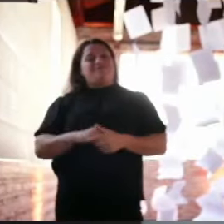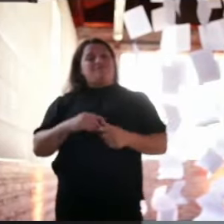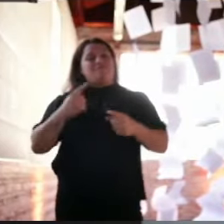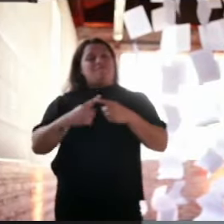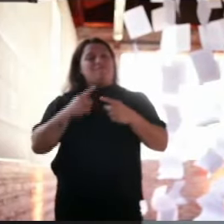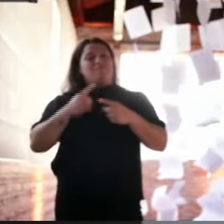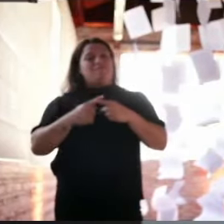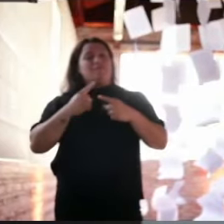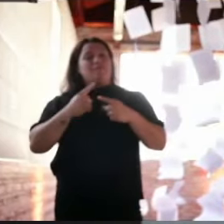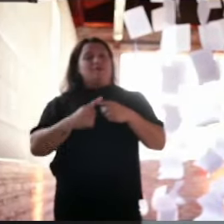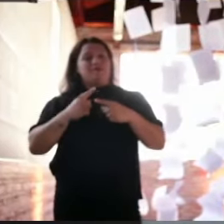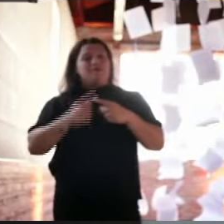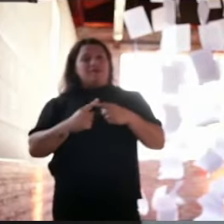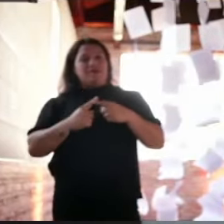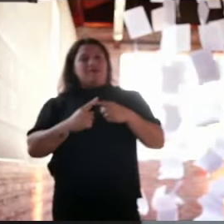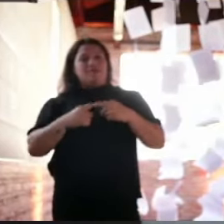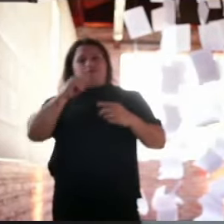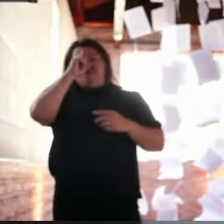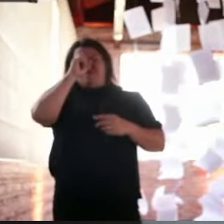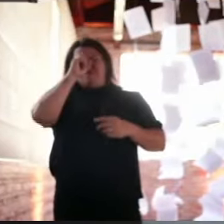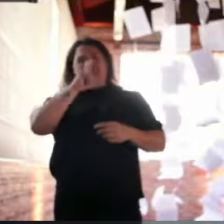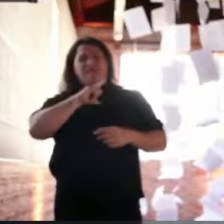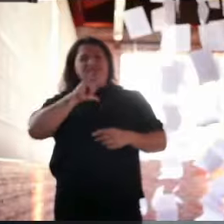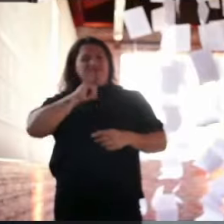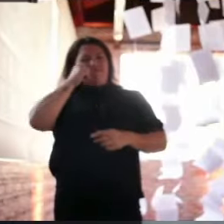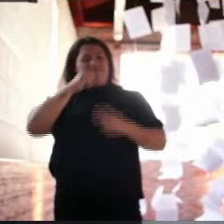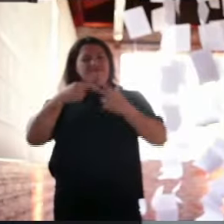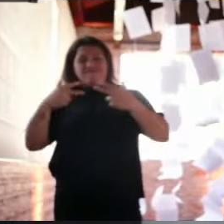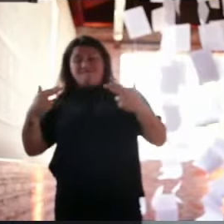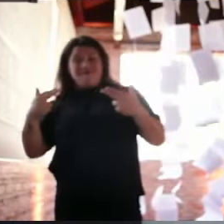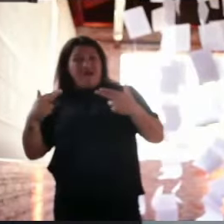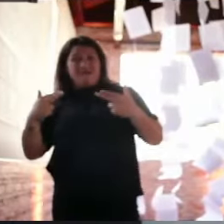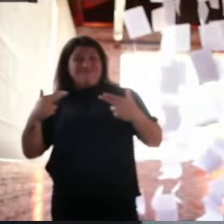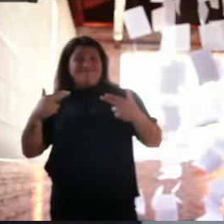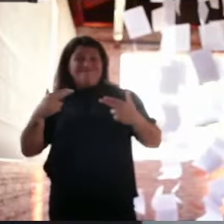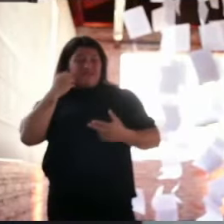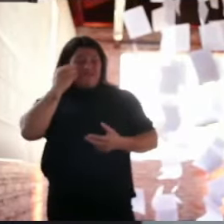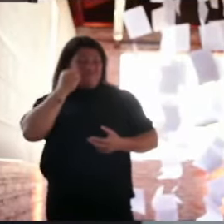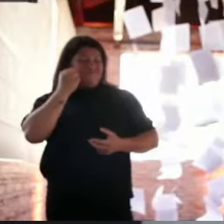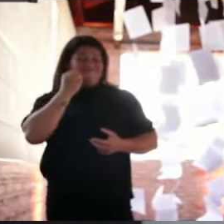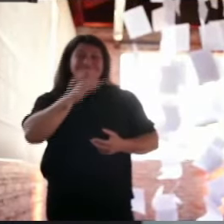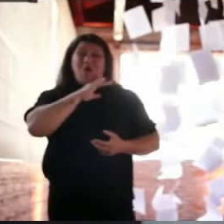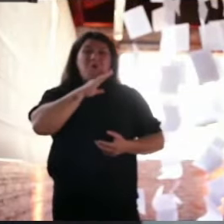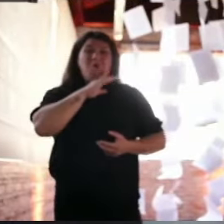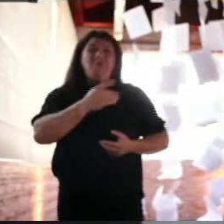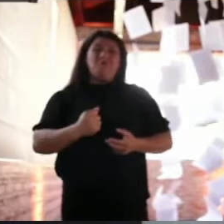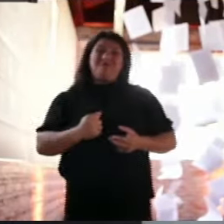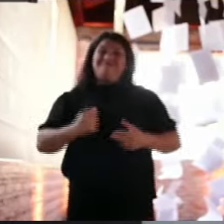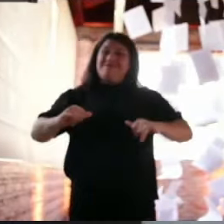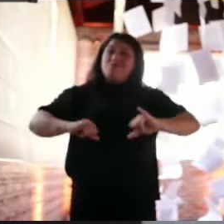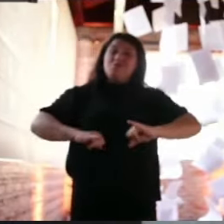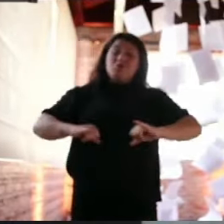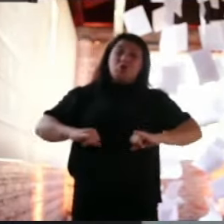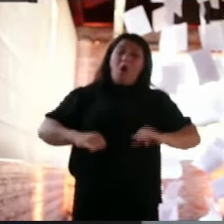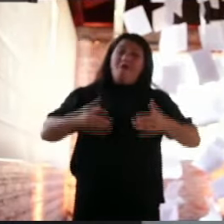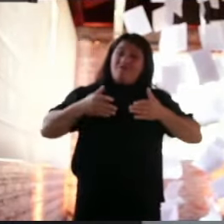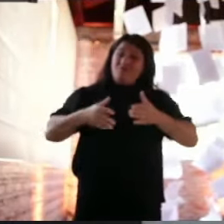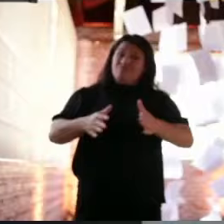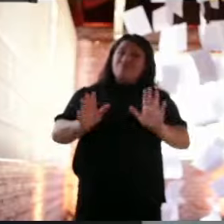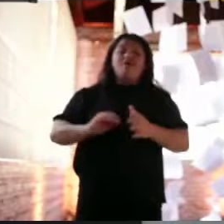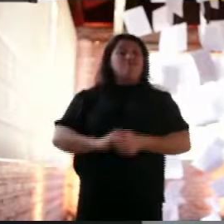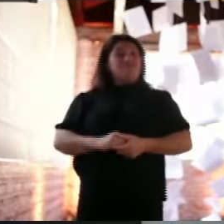da repleta de mulheres que não estão se dando bem com essa experiência que sofrem demais que quando